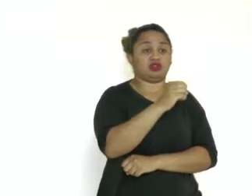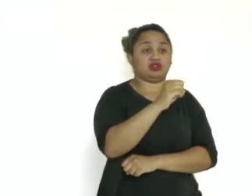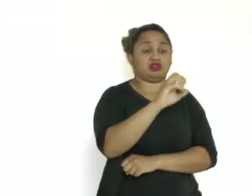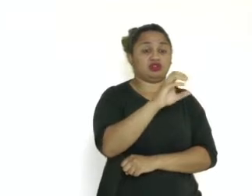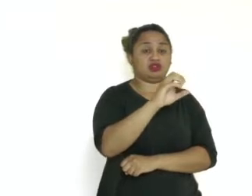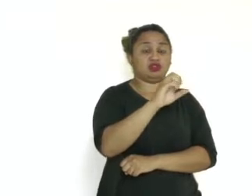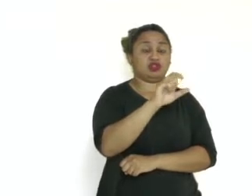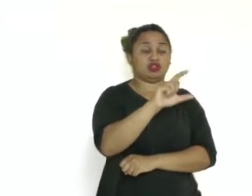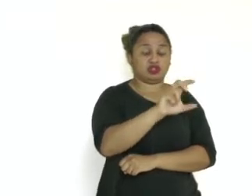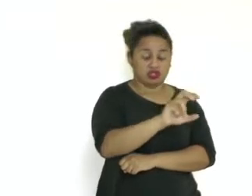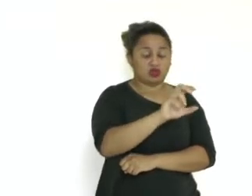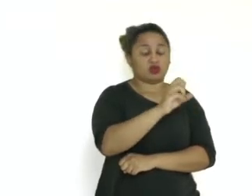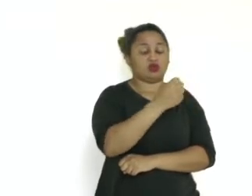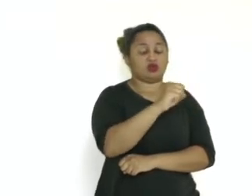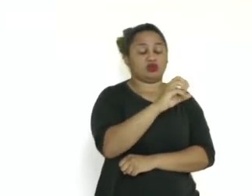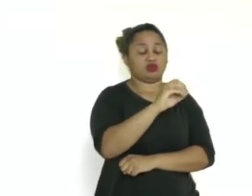né,